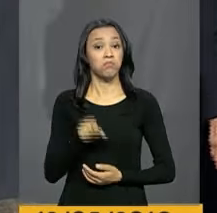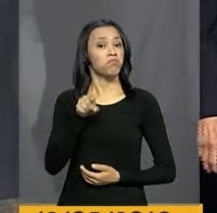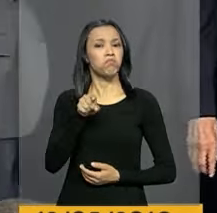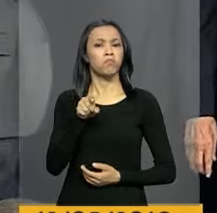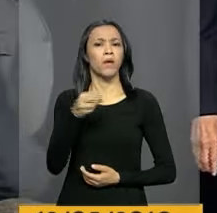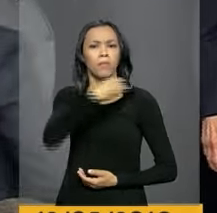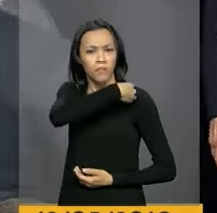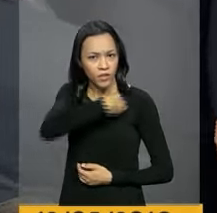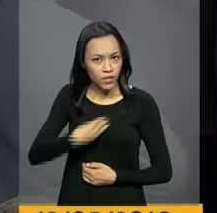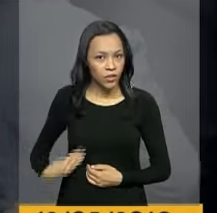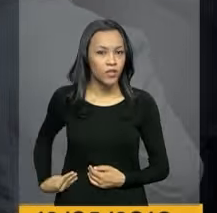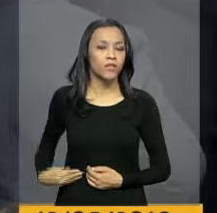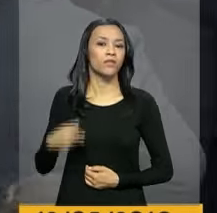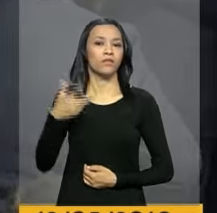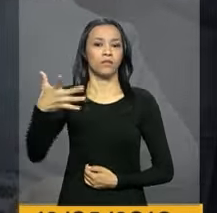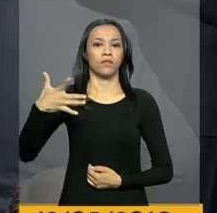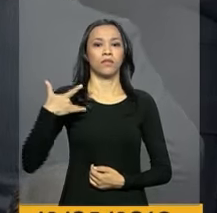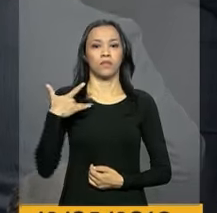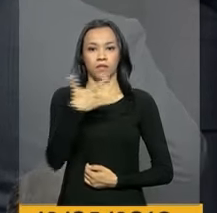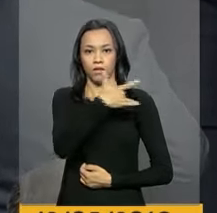ministro de Estado da Saúde.